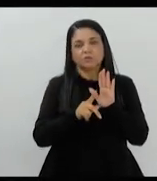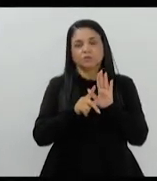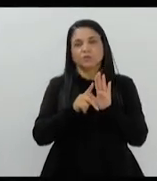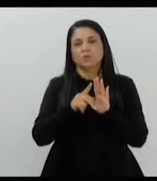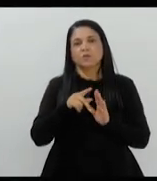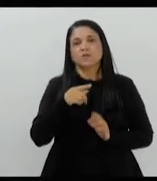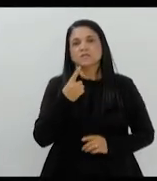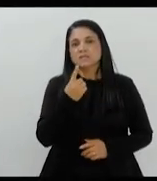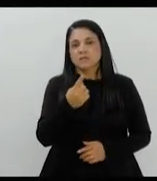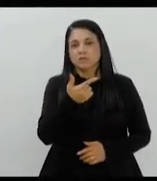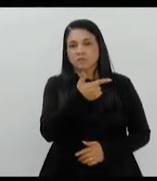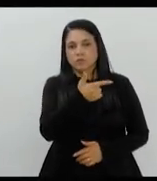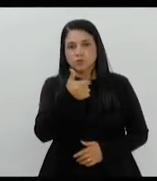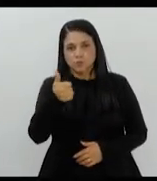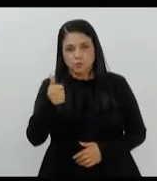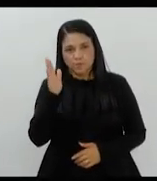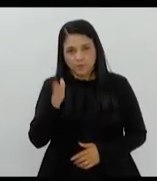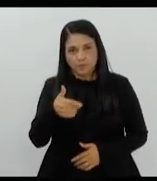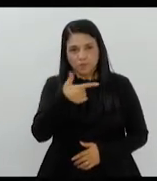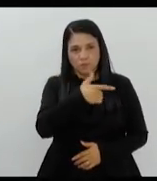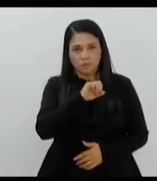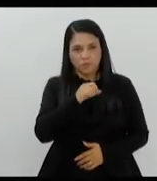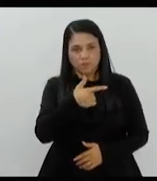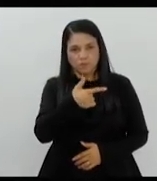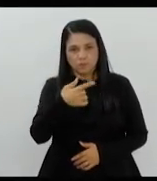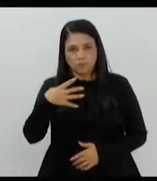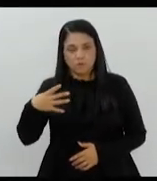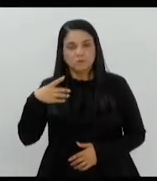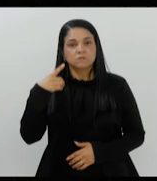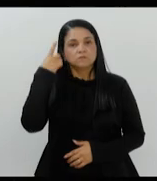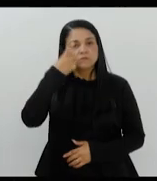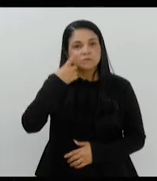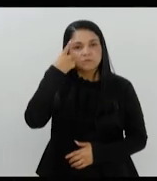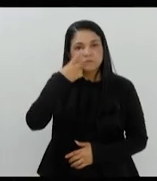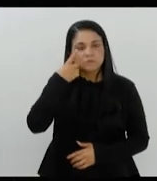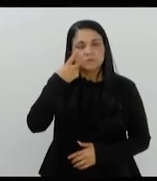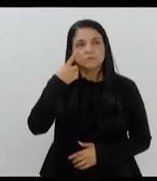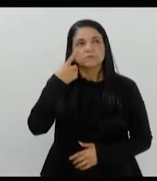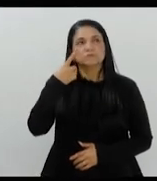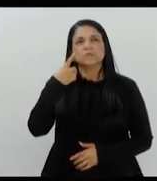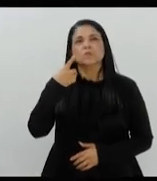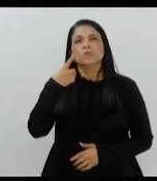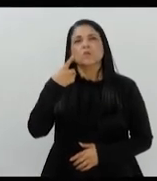121, de 24, de autoria do presidente do Senado,